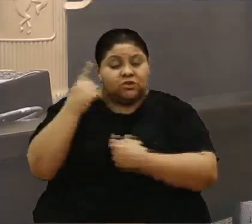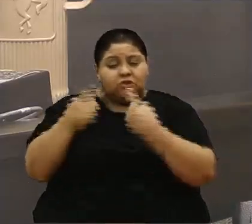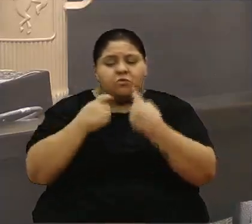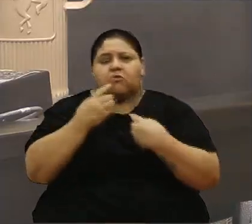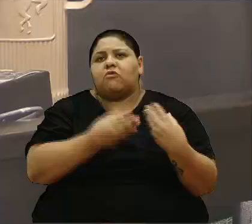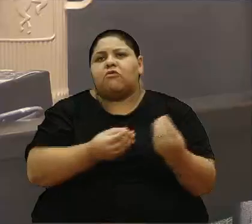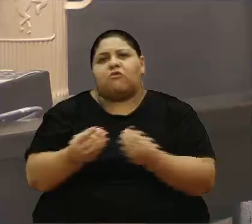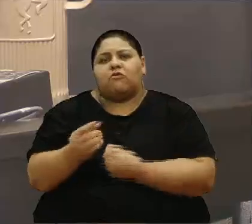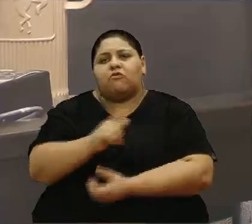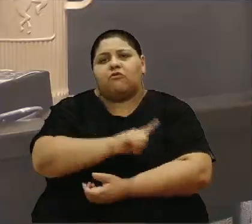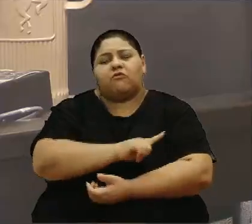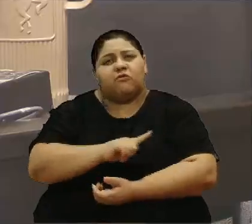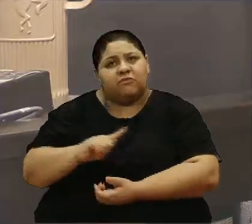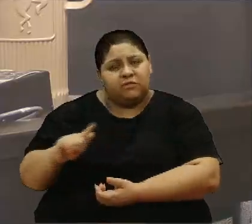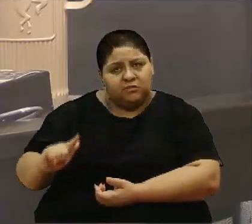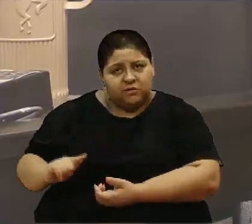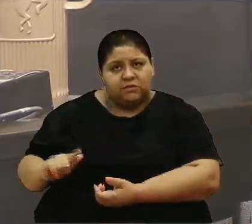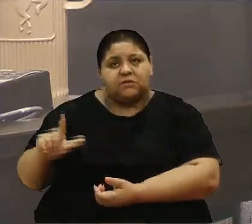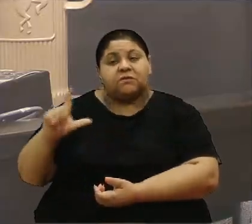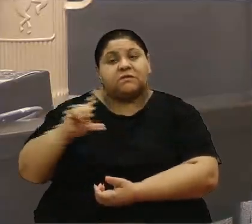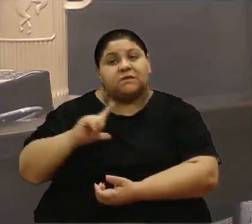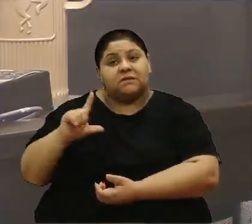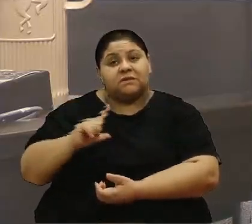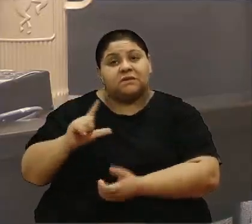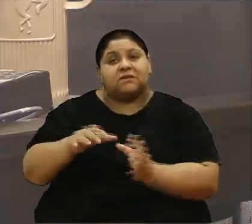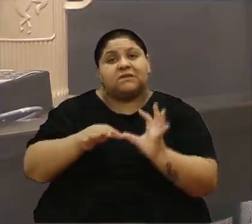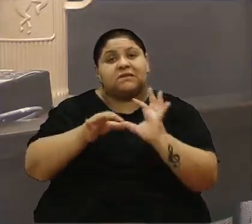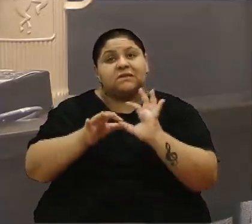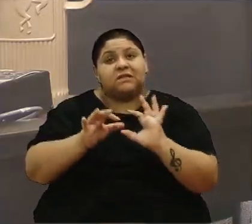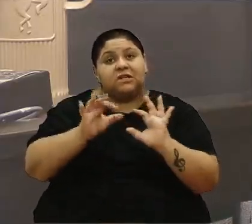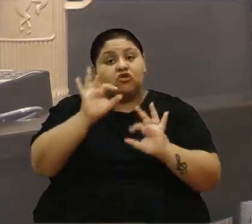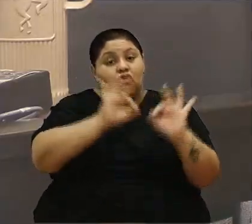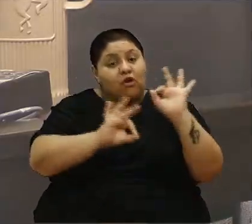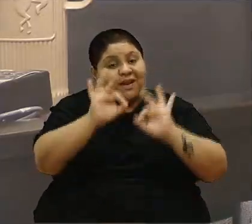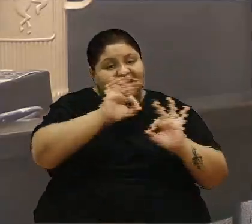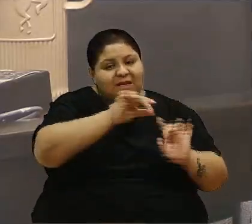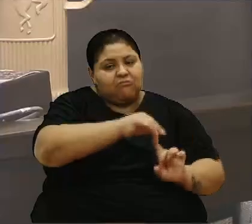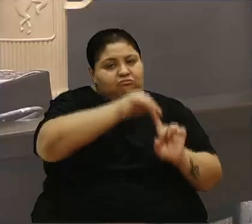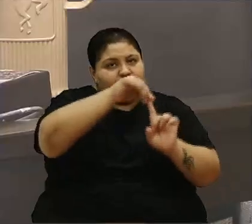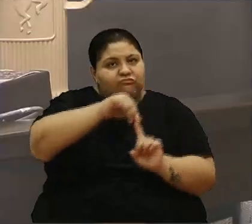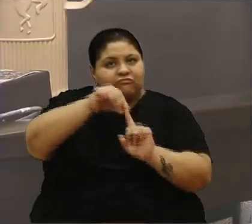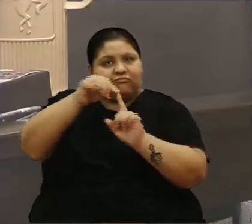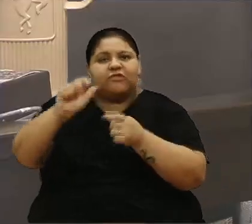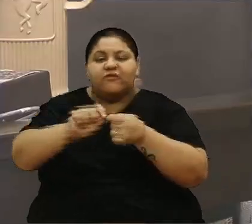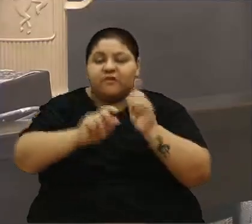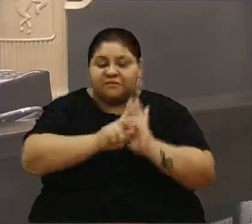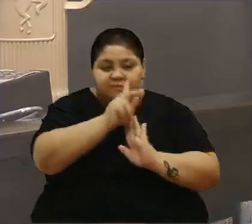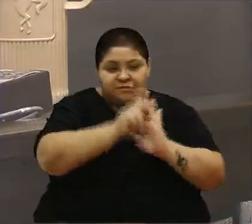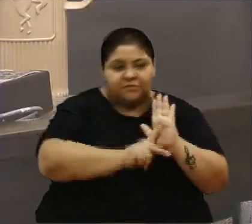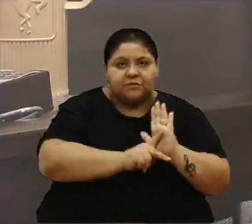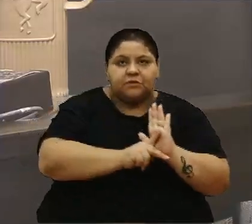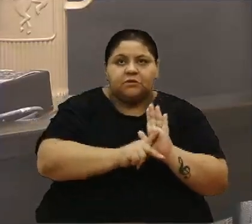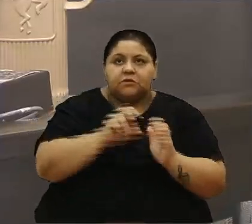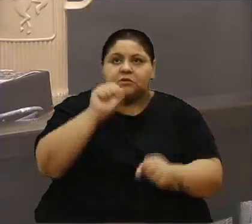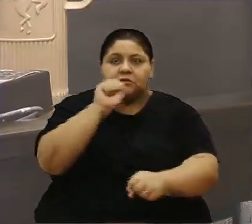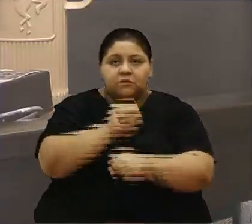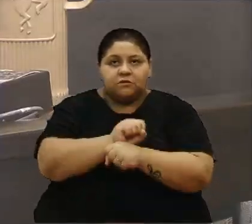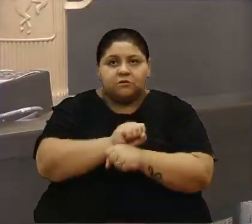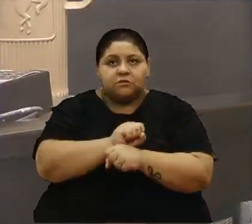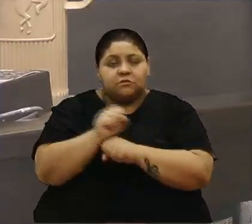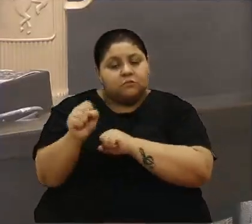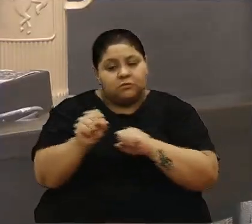muito. O governo tem que elencar suas prioridades, fazer os projetos e manter com esse